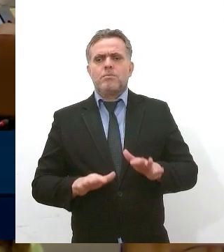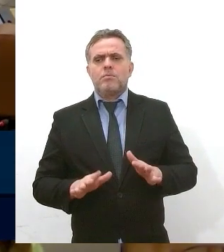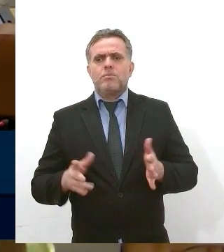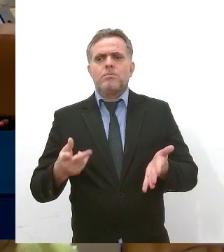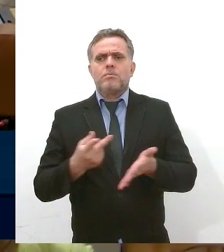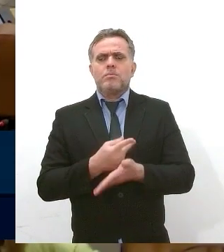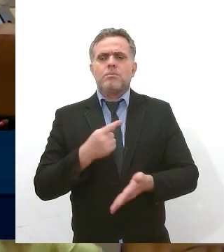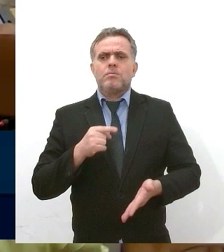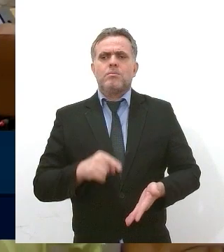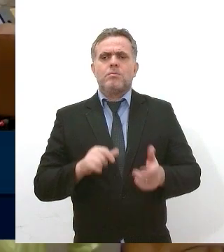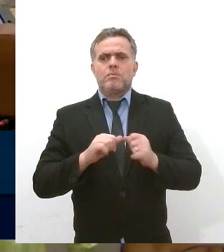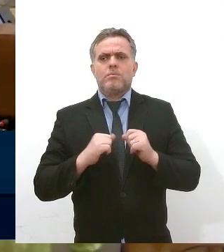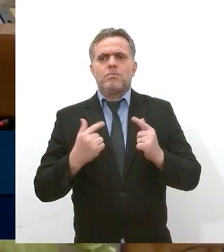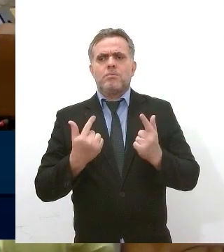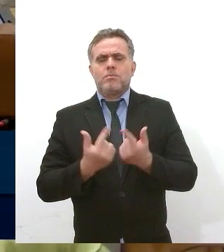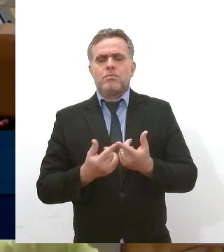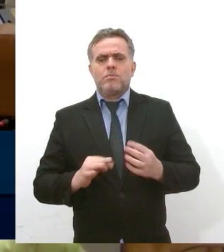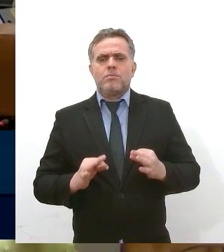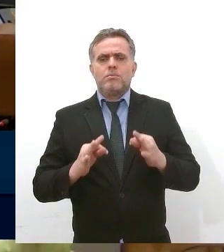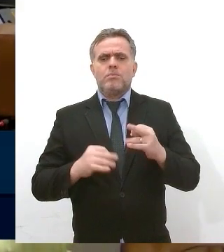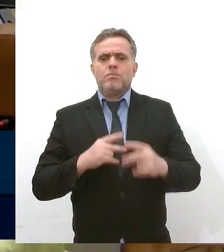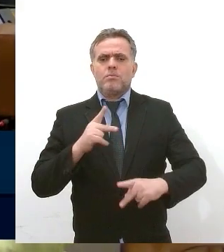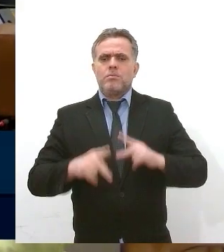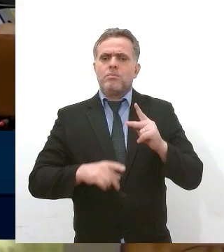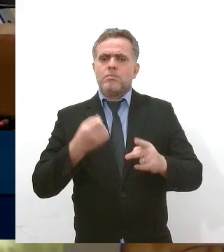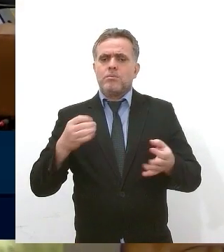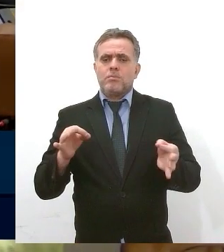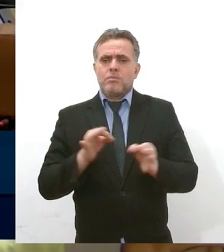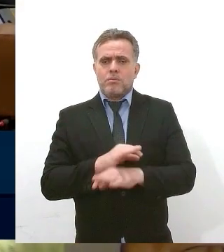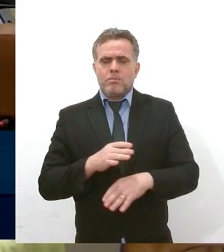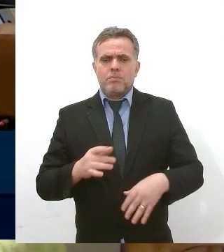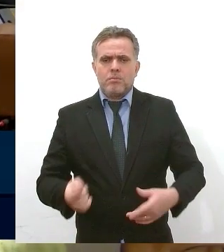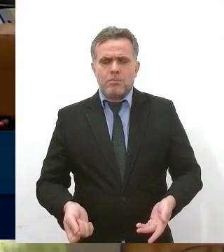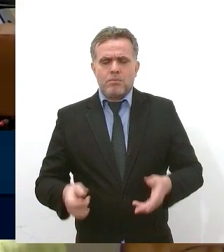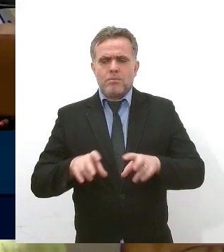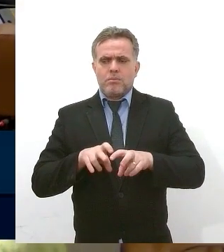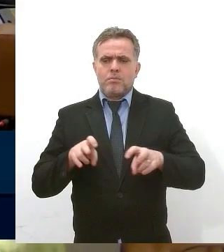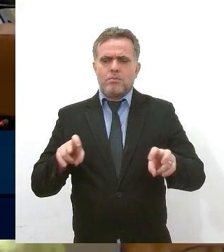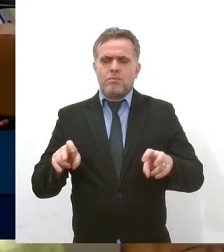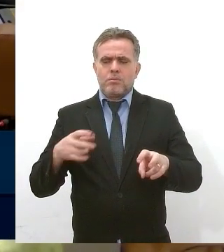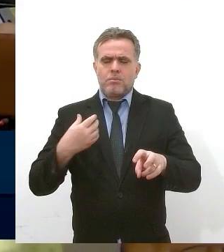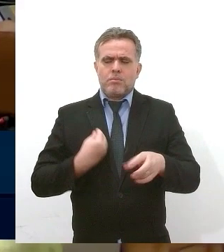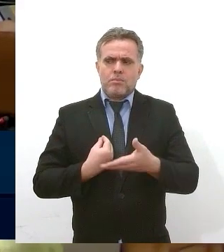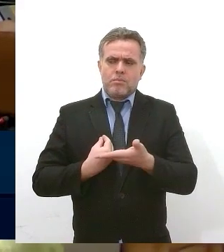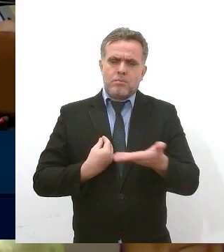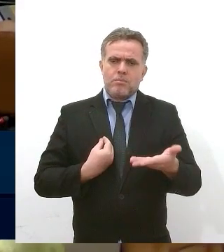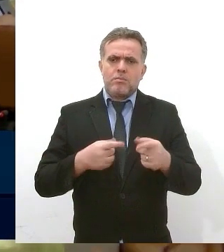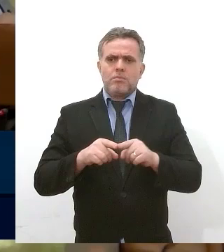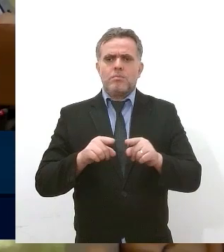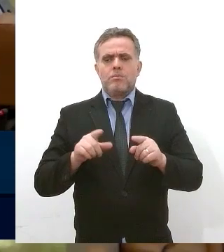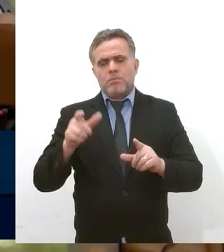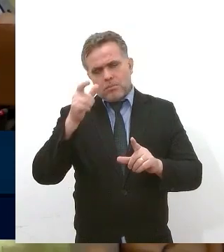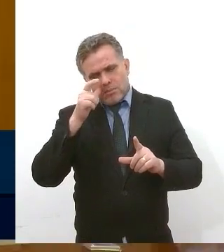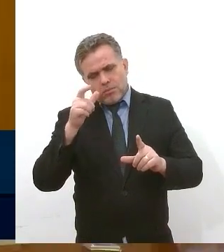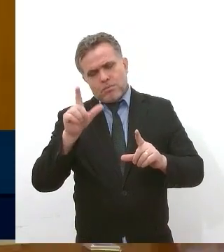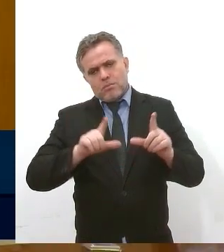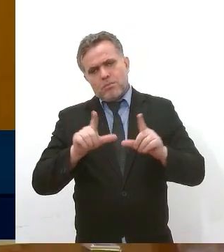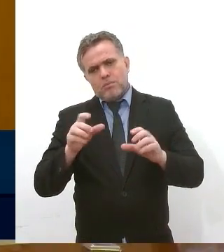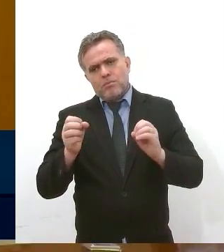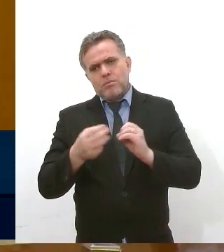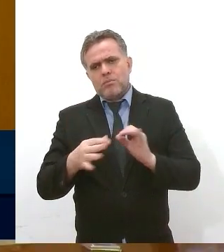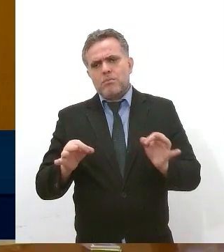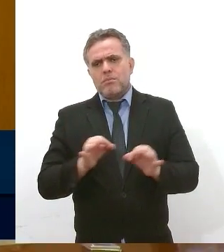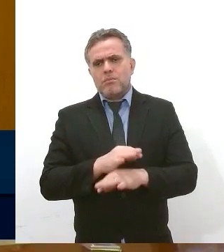sergipano que está aqui na galeria, que nos assiste através da TV Alese e também pelas redes sociais. Veja, presidente,